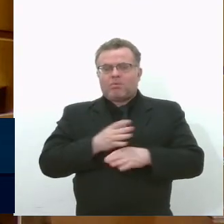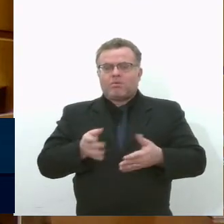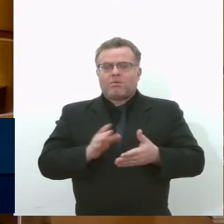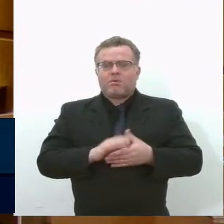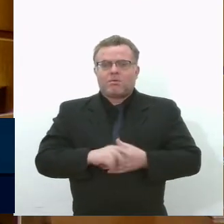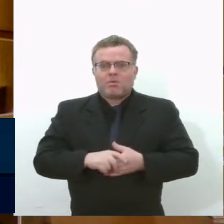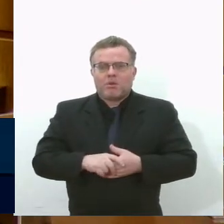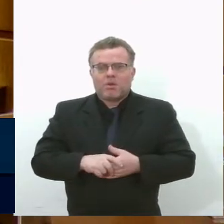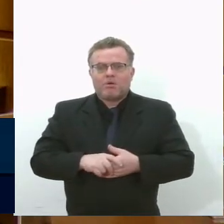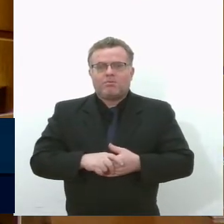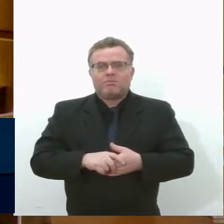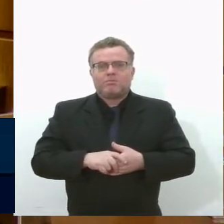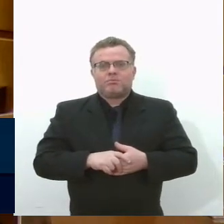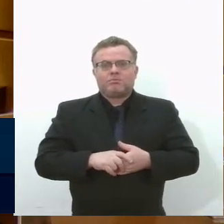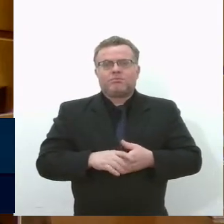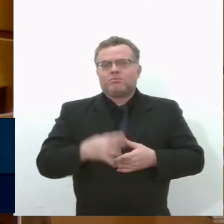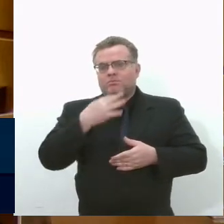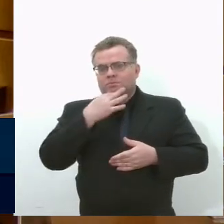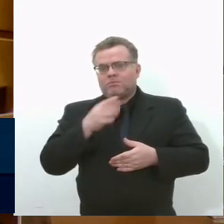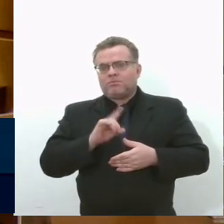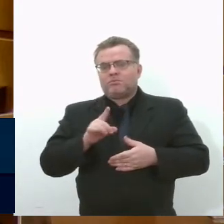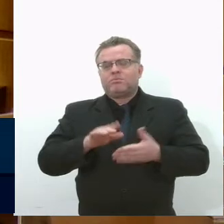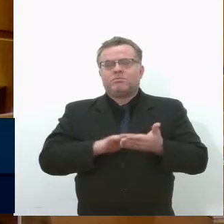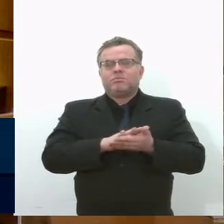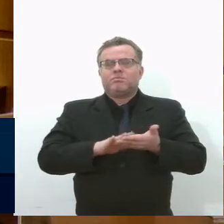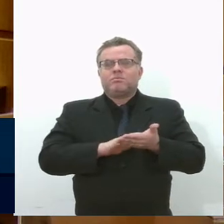que não conhece nada,